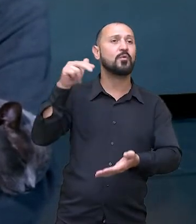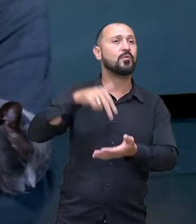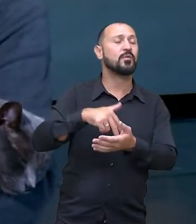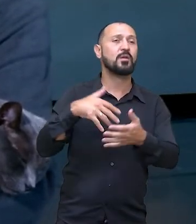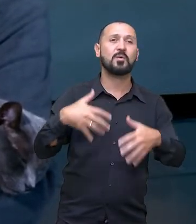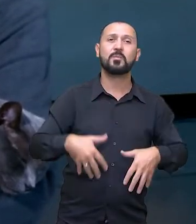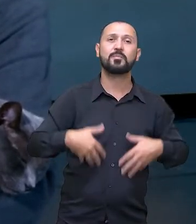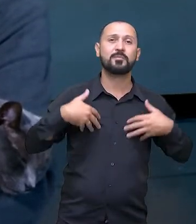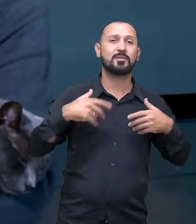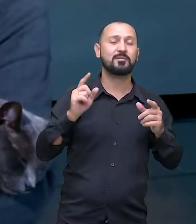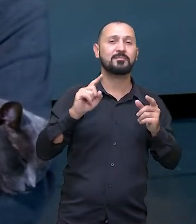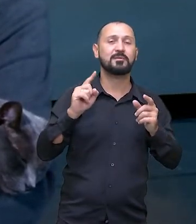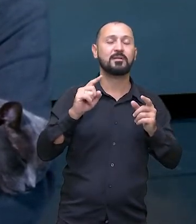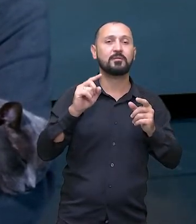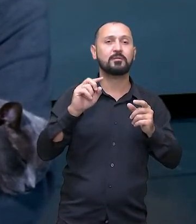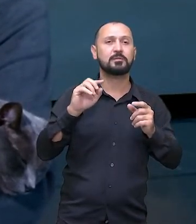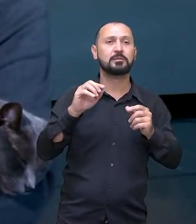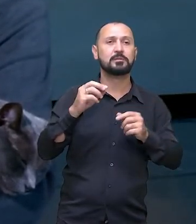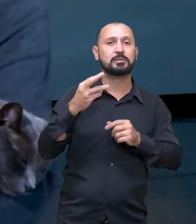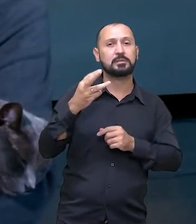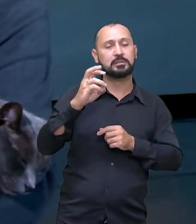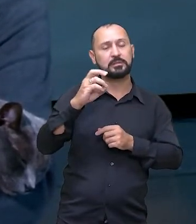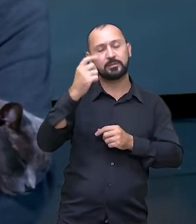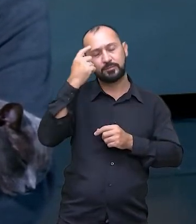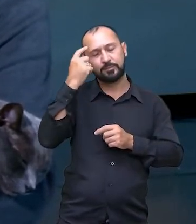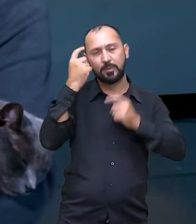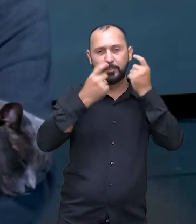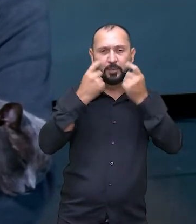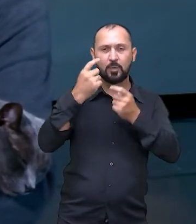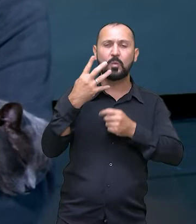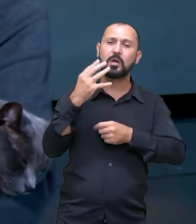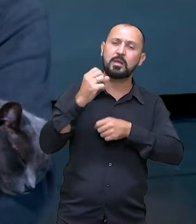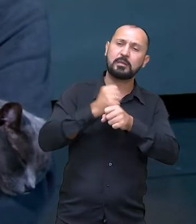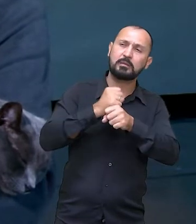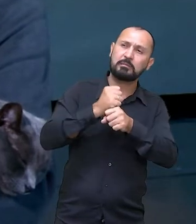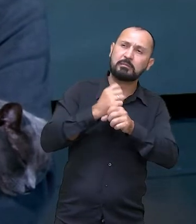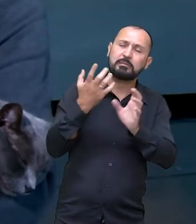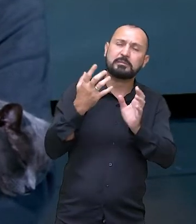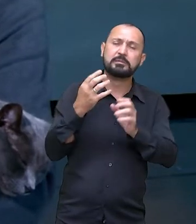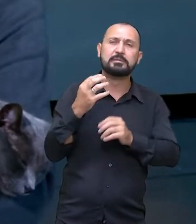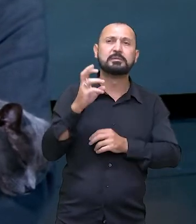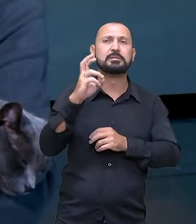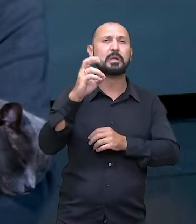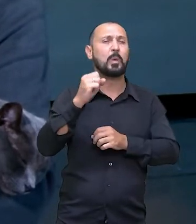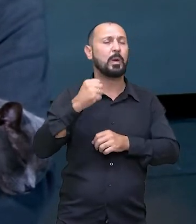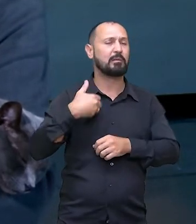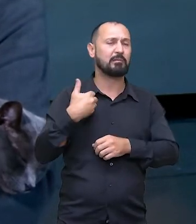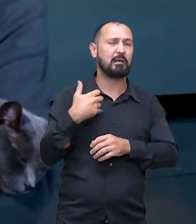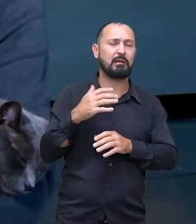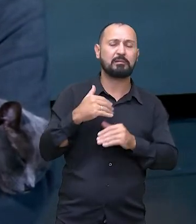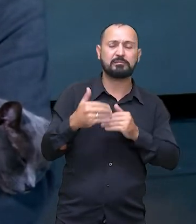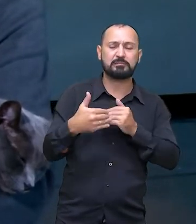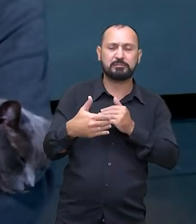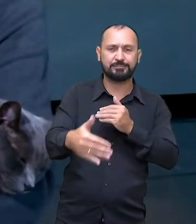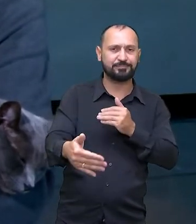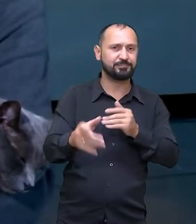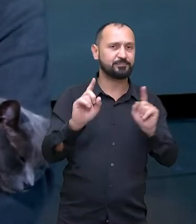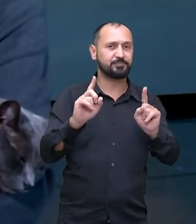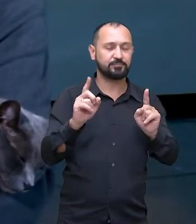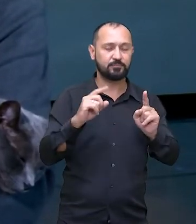venho comemorar, mas não estava muito ligado nesses 35 anos, 40 anos, se vai para 40, se vai para 50,